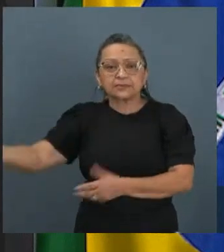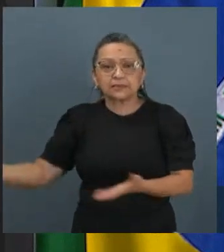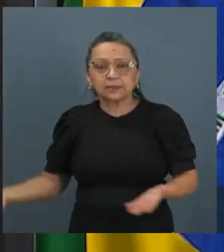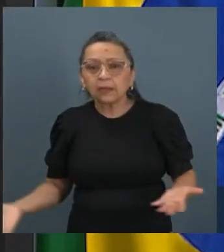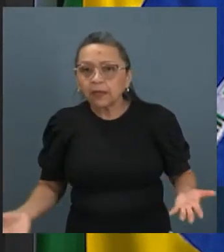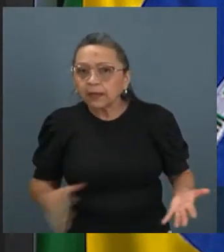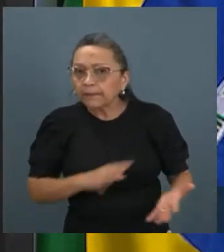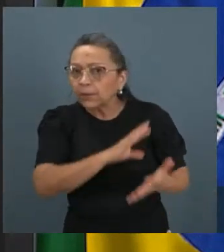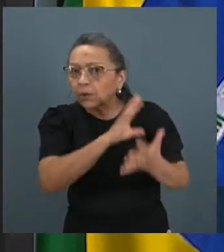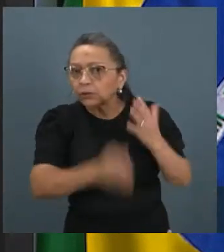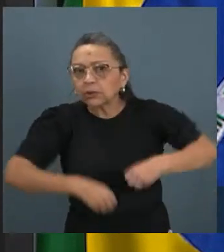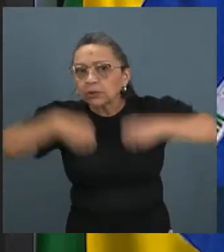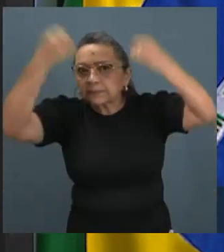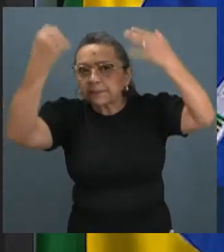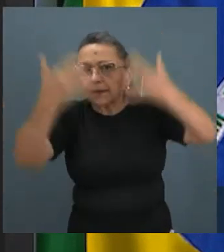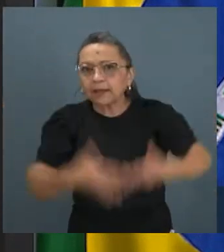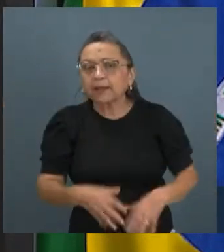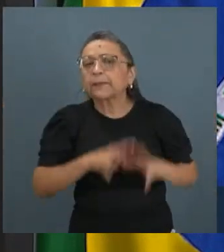tudo isso,